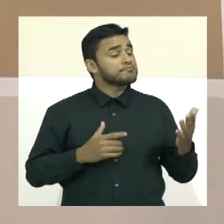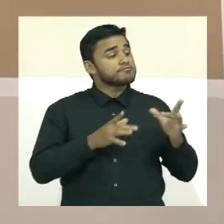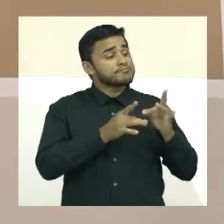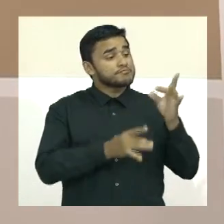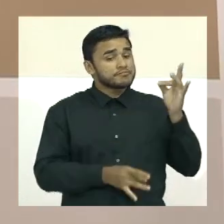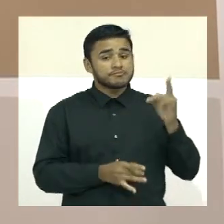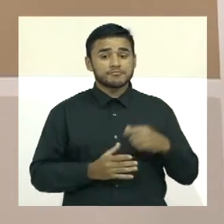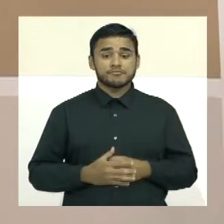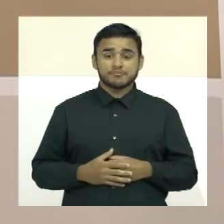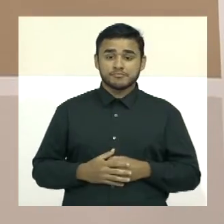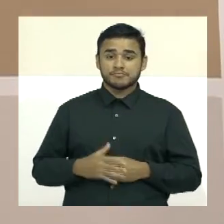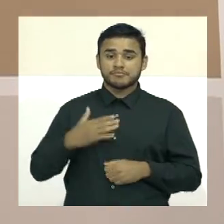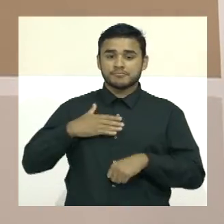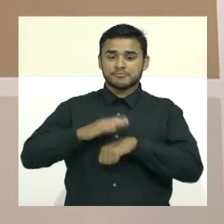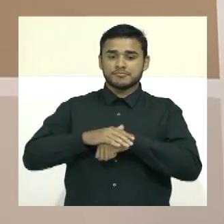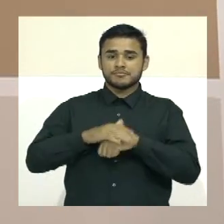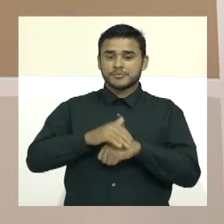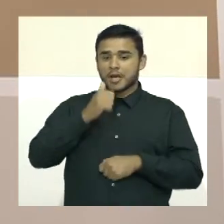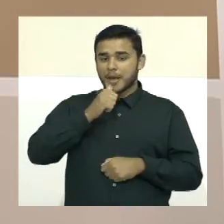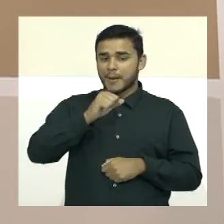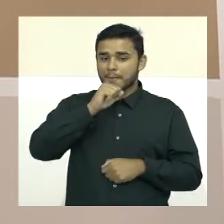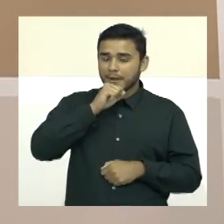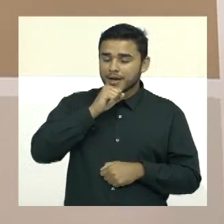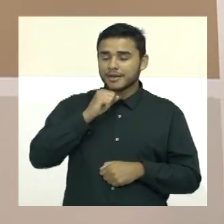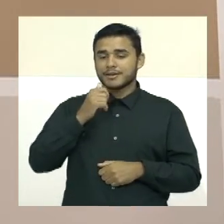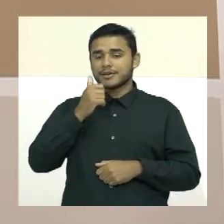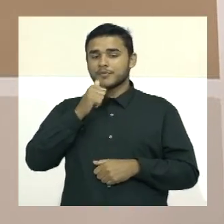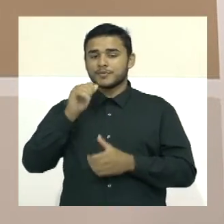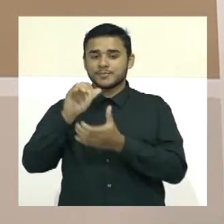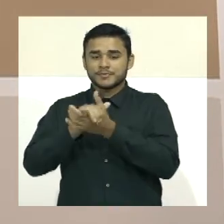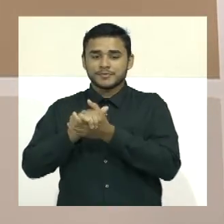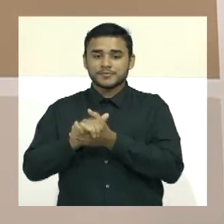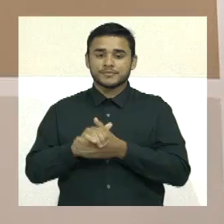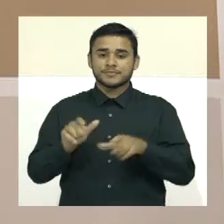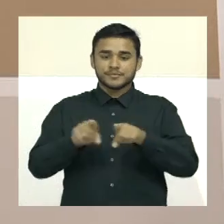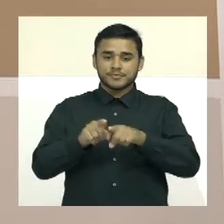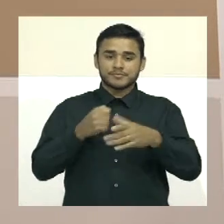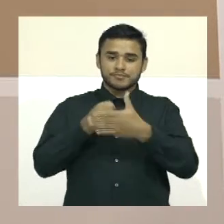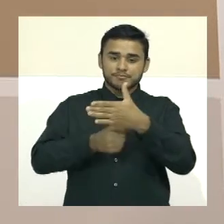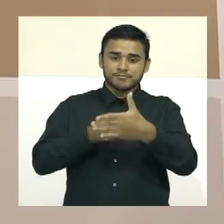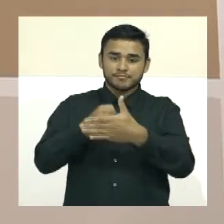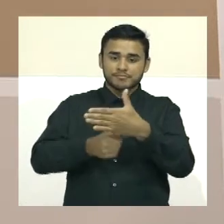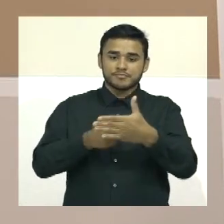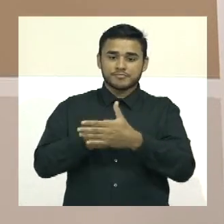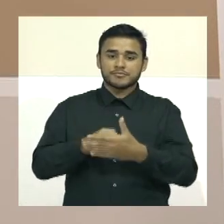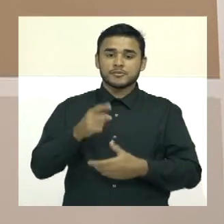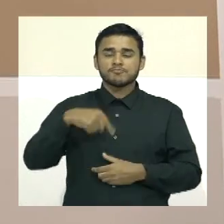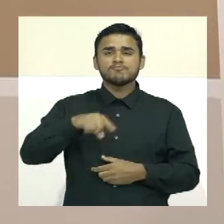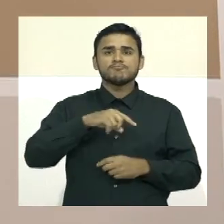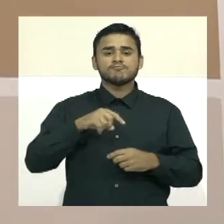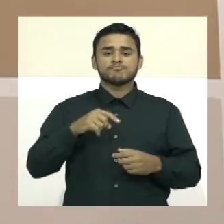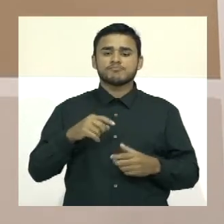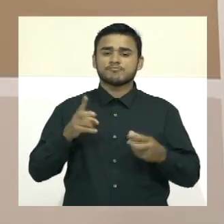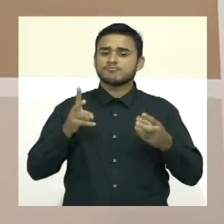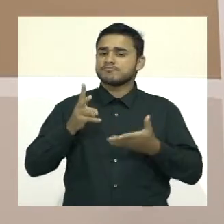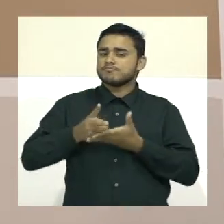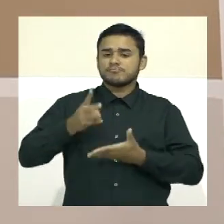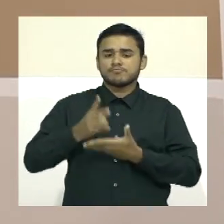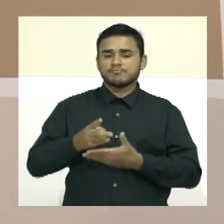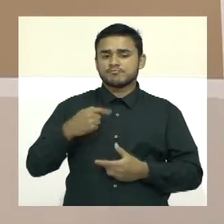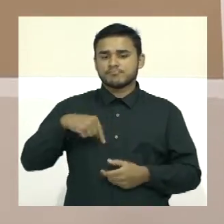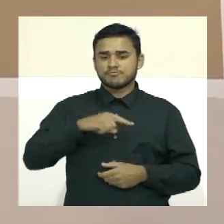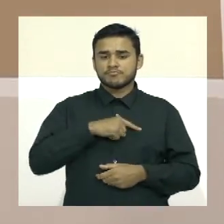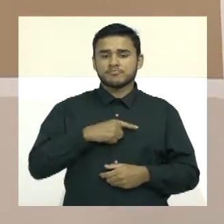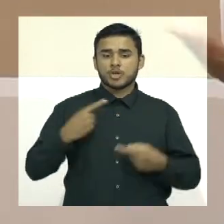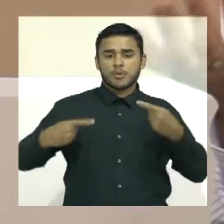Além de jornalista, sou mamãe, sou esposa. E lutadora das causas da vida, né, doutora? É verdade, é verdade. Uma das minhas maiores motivações